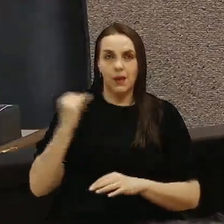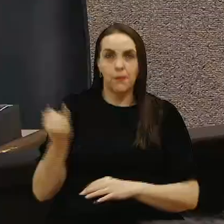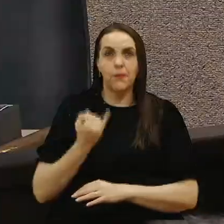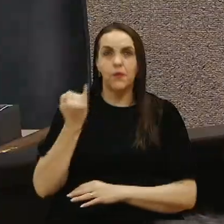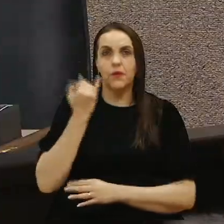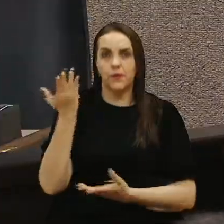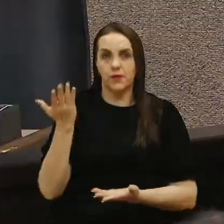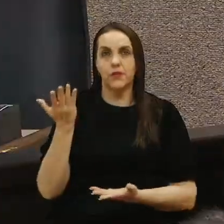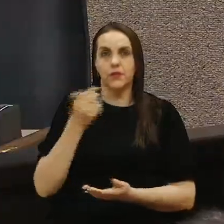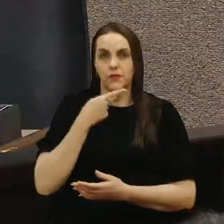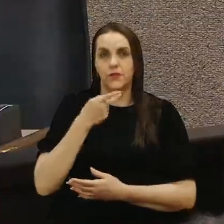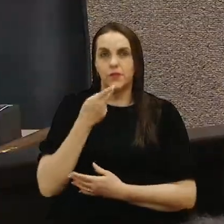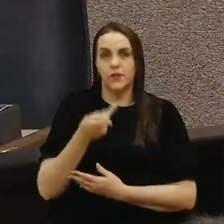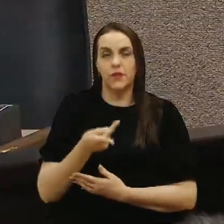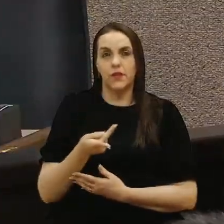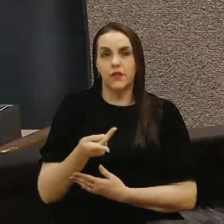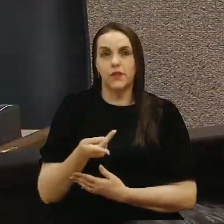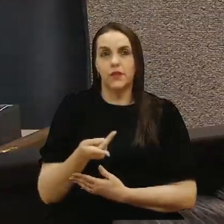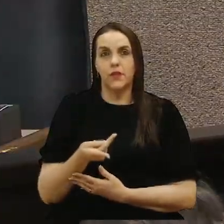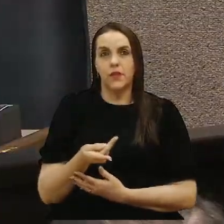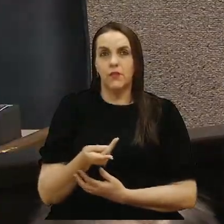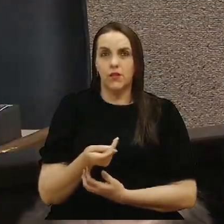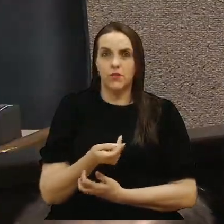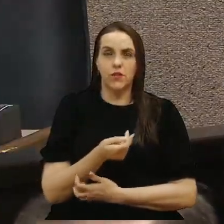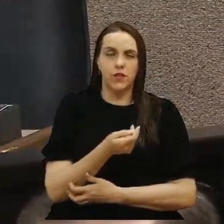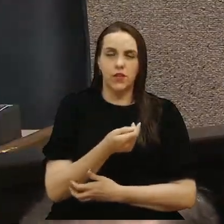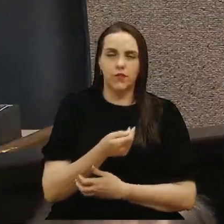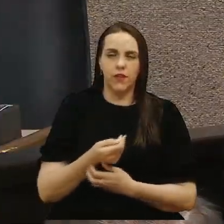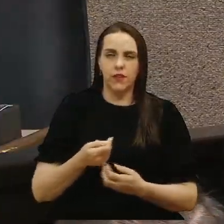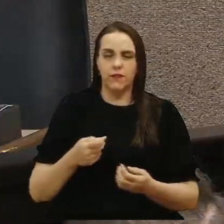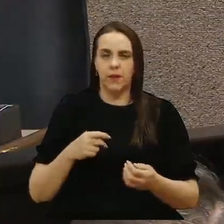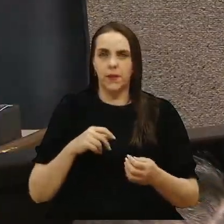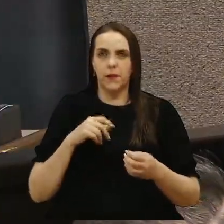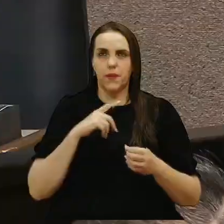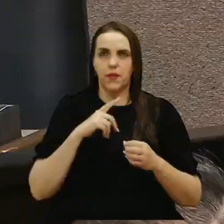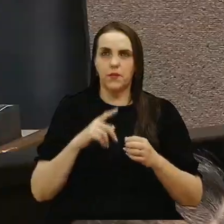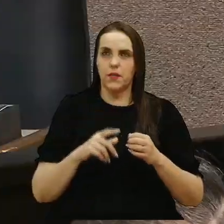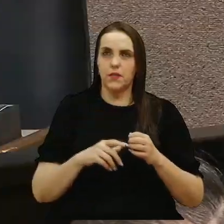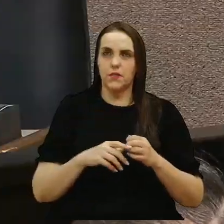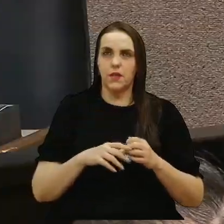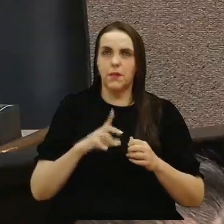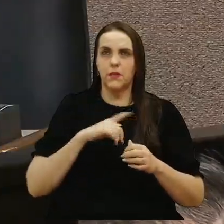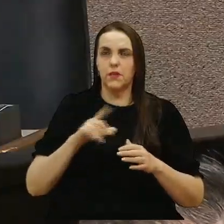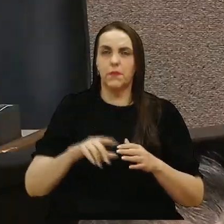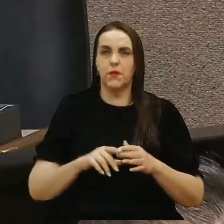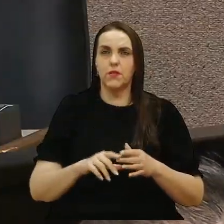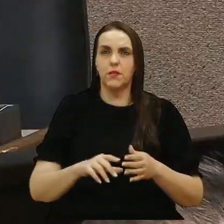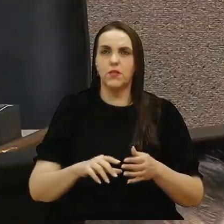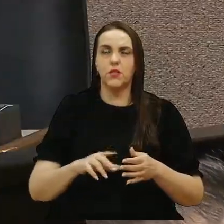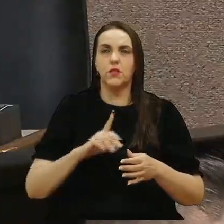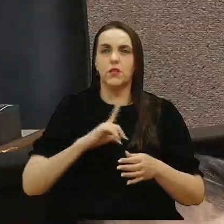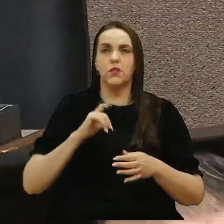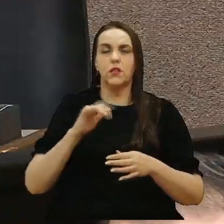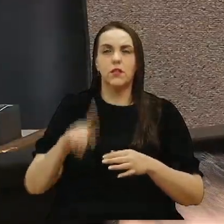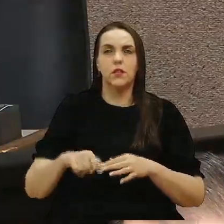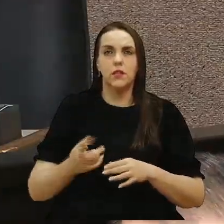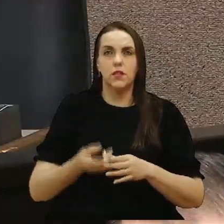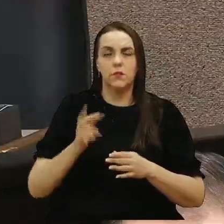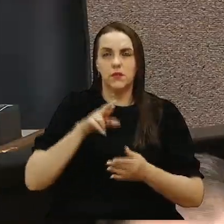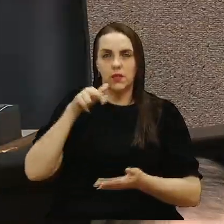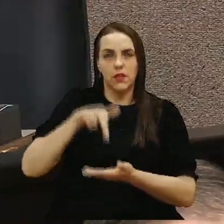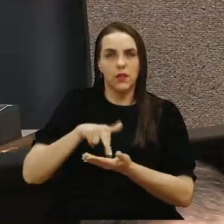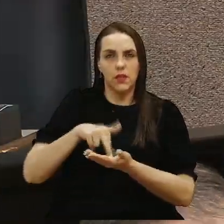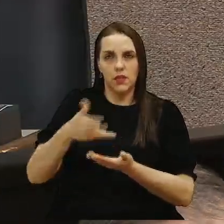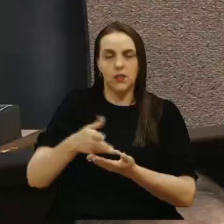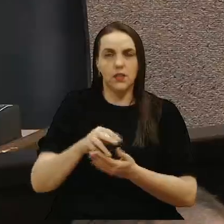importantes, falado tanto, né, na questão da campanha eleitoral, mas depois elas não são mais realidades